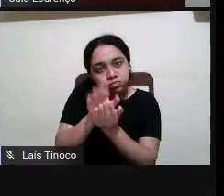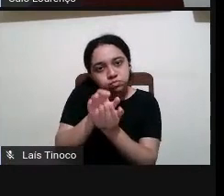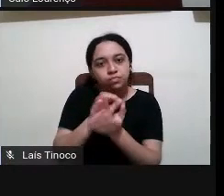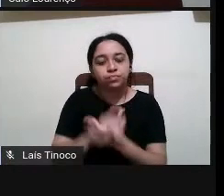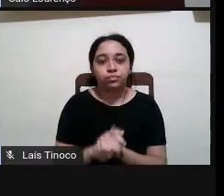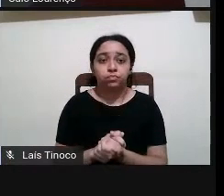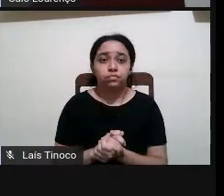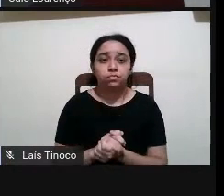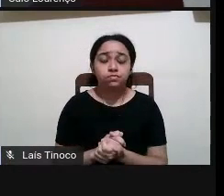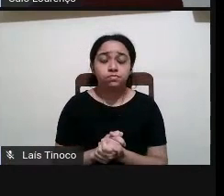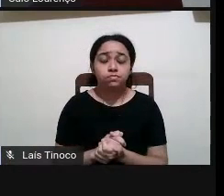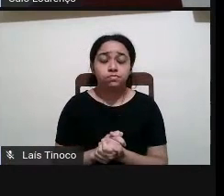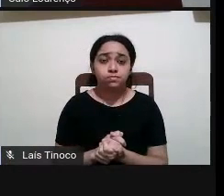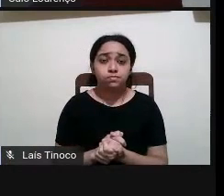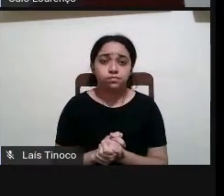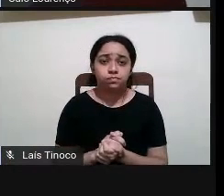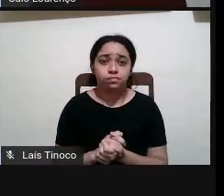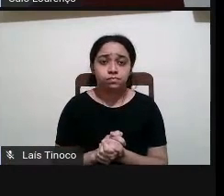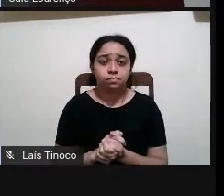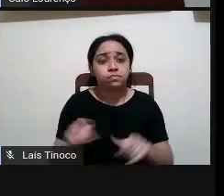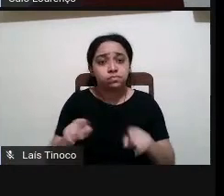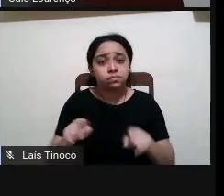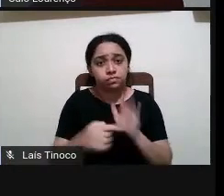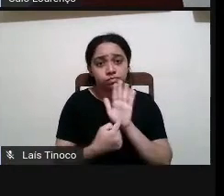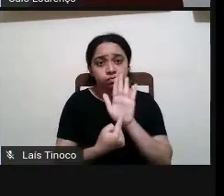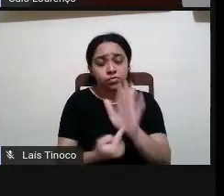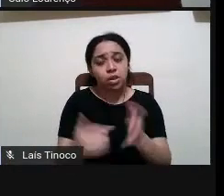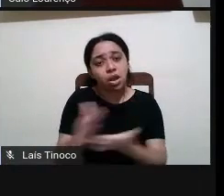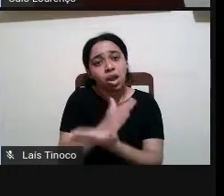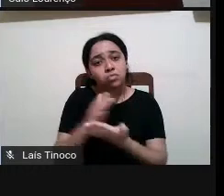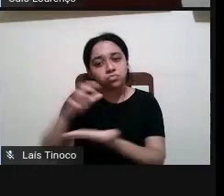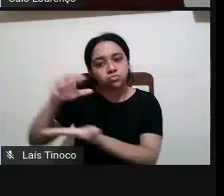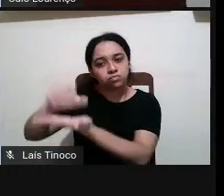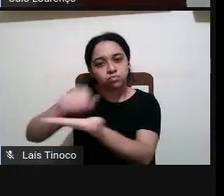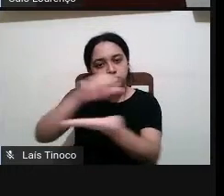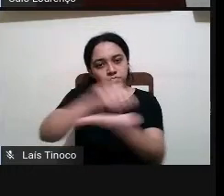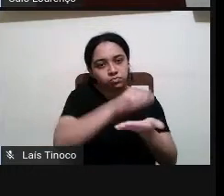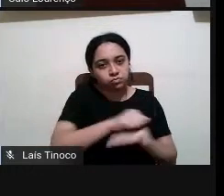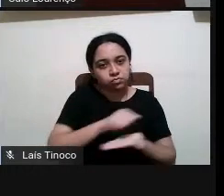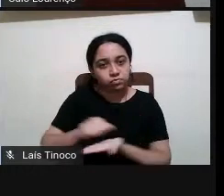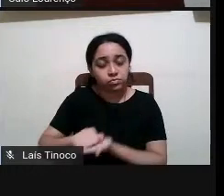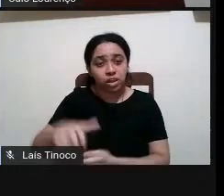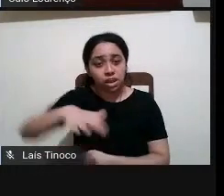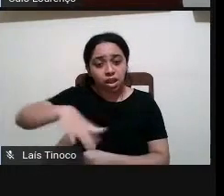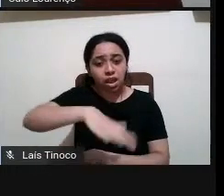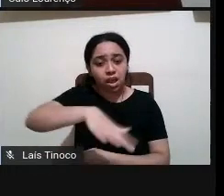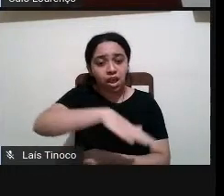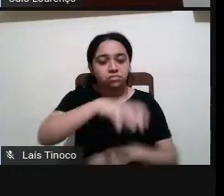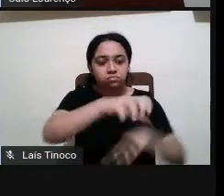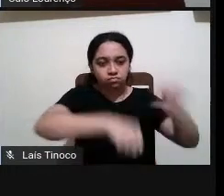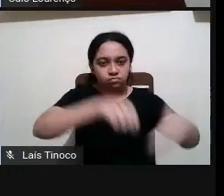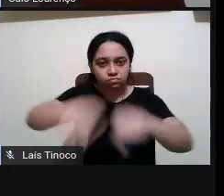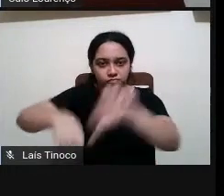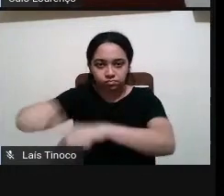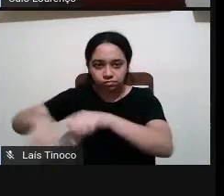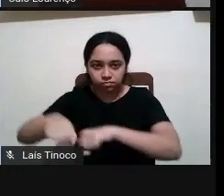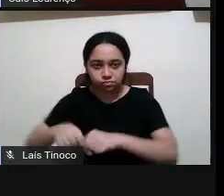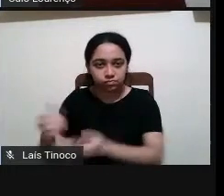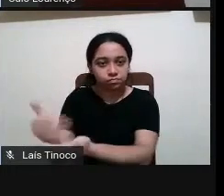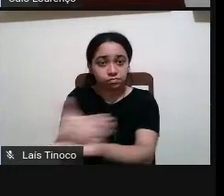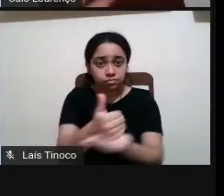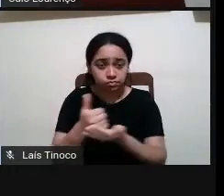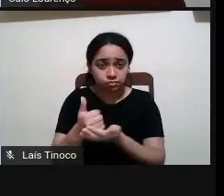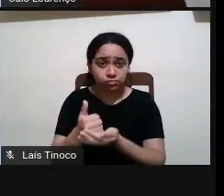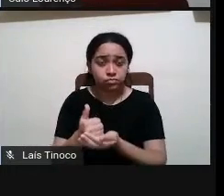Então, aqui nós trouxemos também alguns registros nas áreas de coleta. Então, no estuário